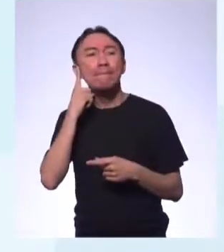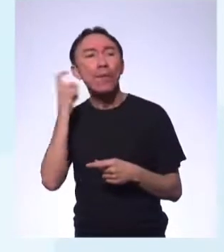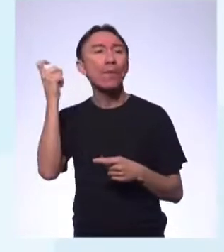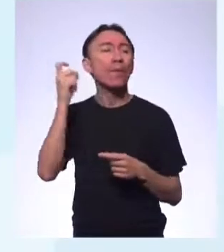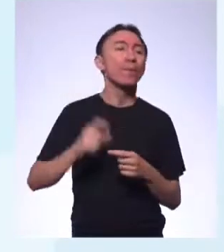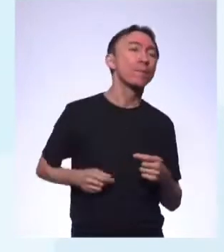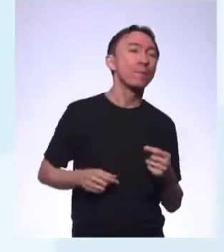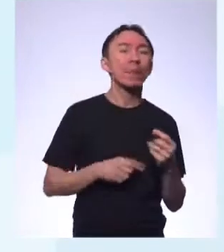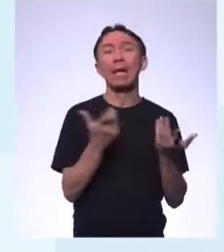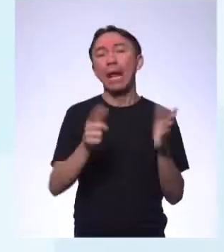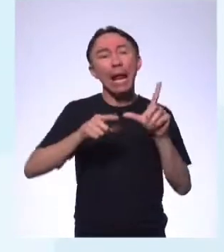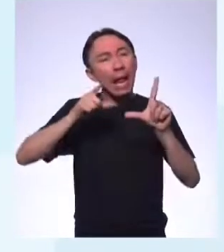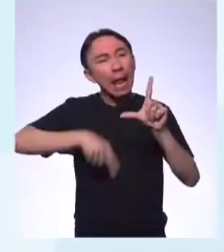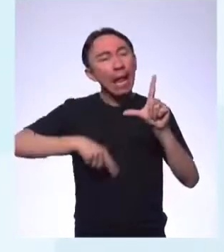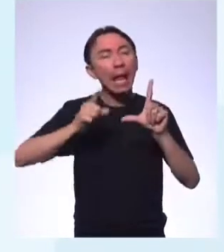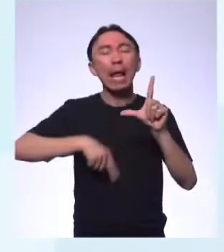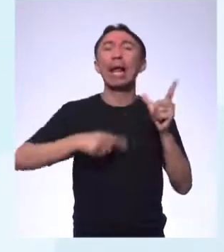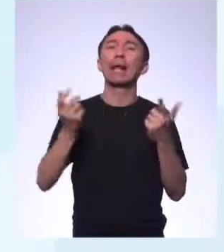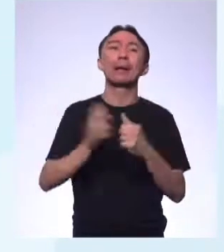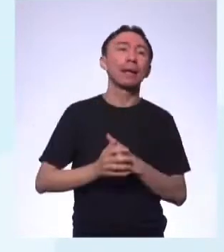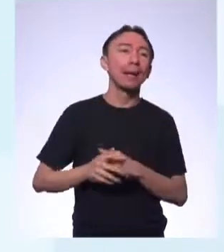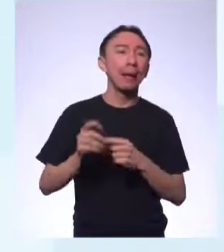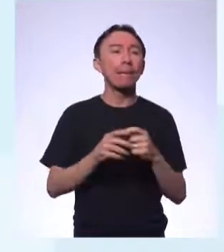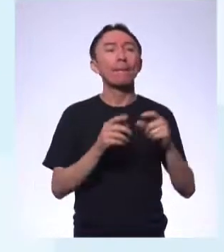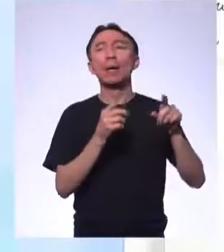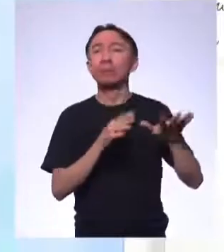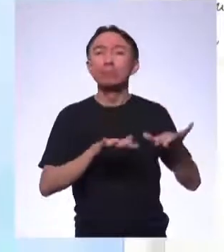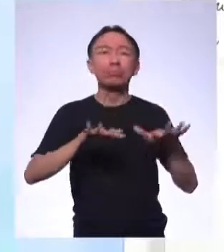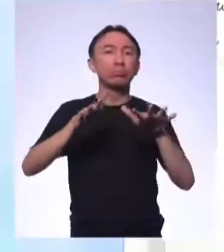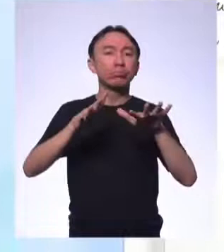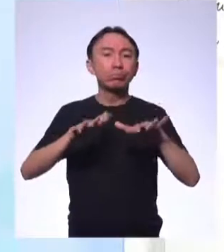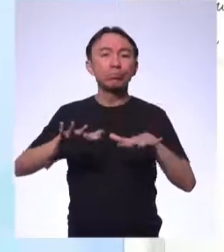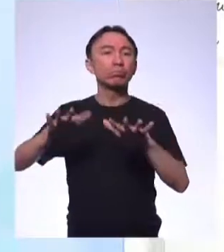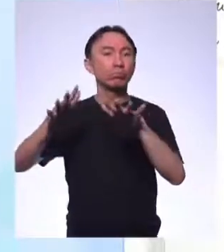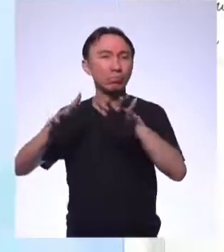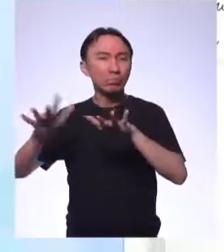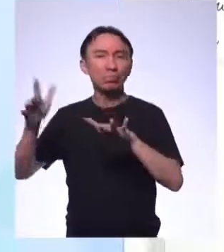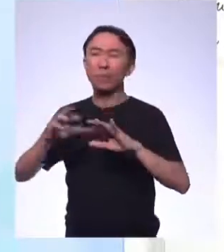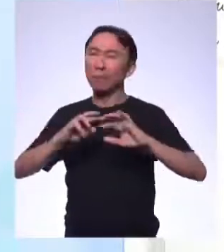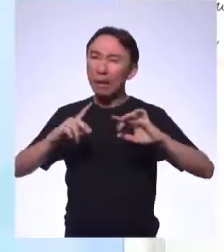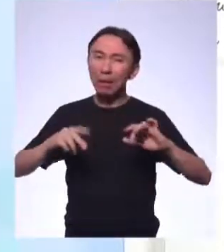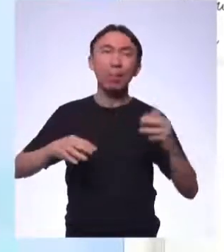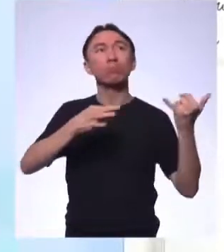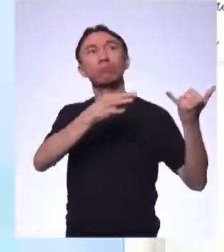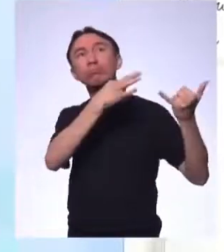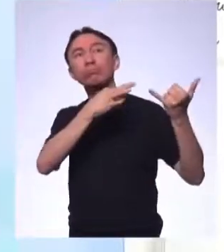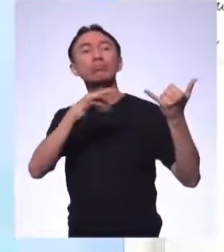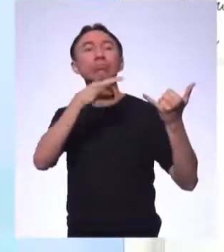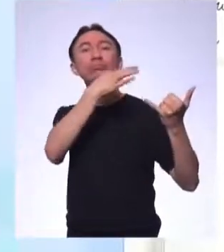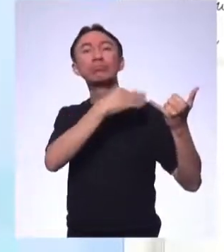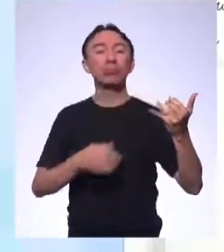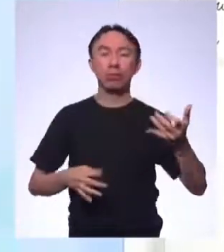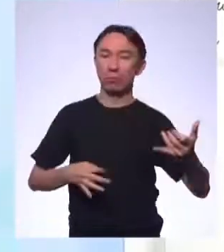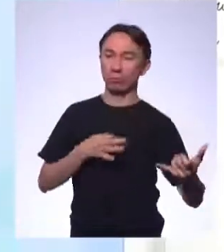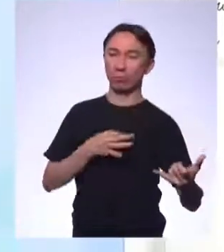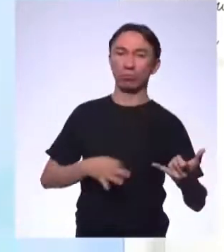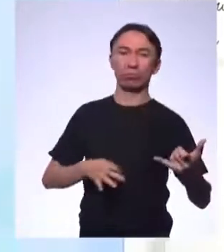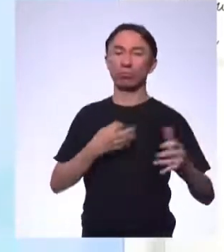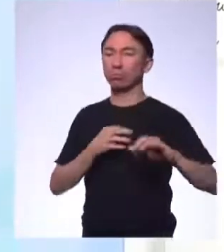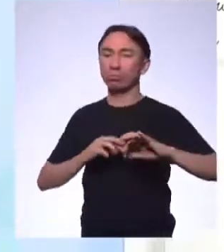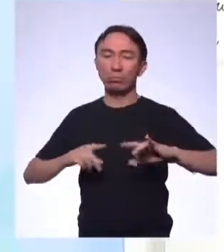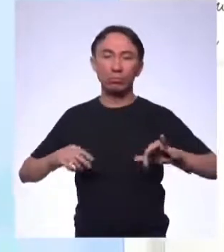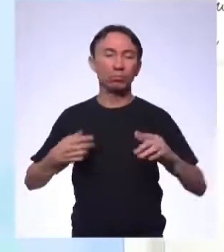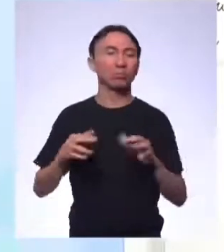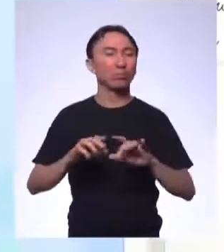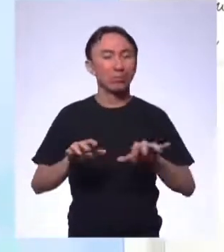os instrumentos musicais, todos eles concorrendo para que essa música seja executada da melhor forma possível. Tá? E para que todo